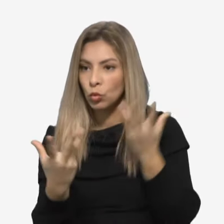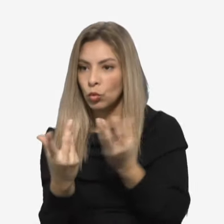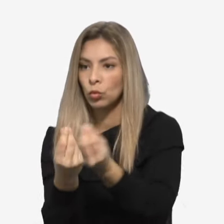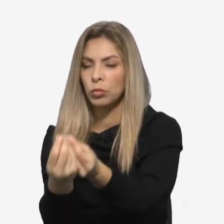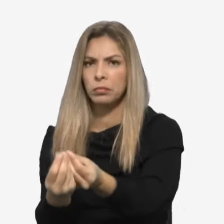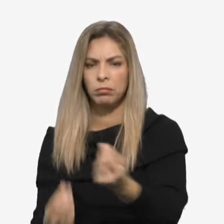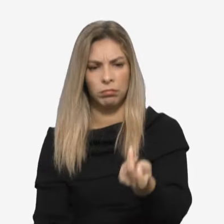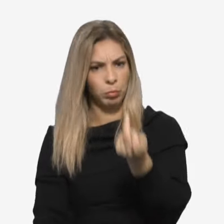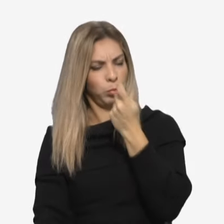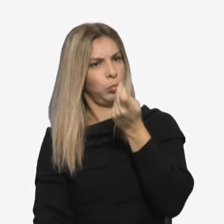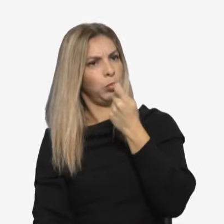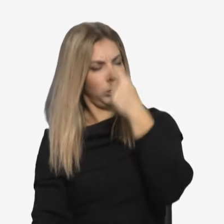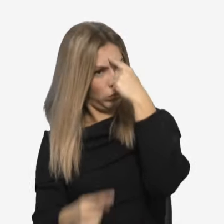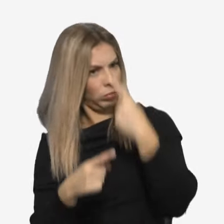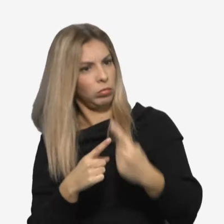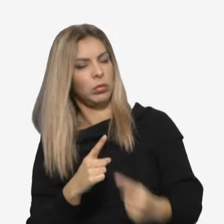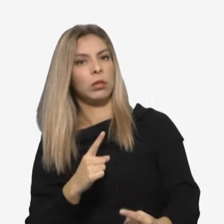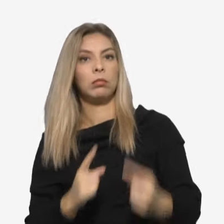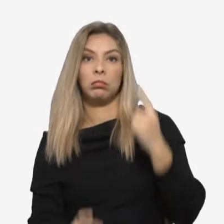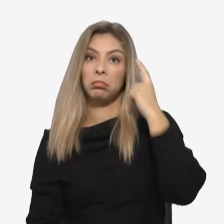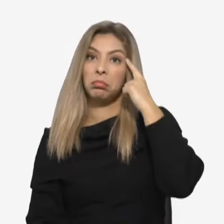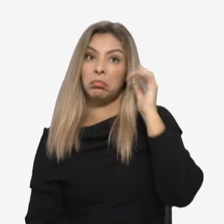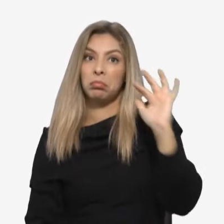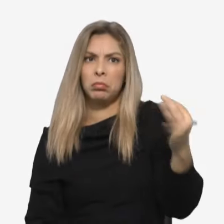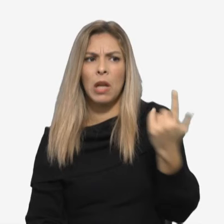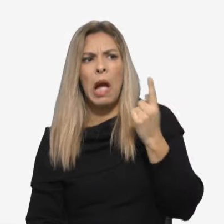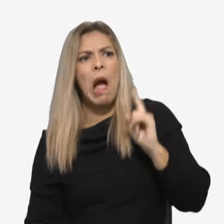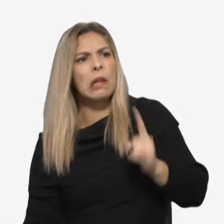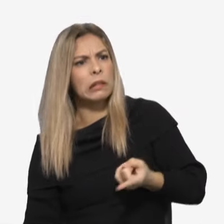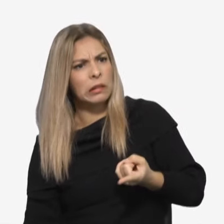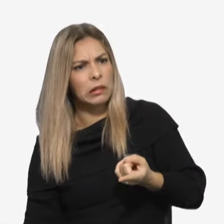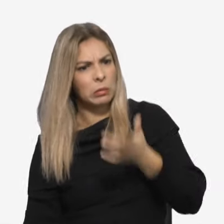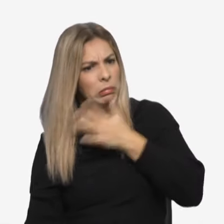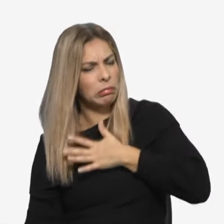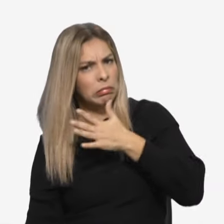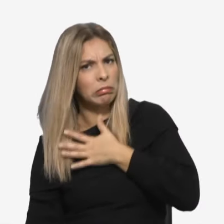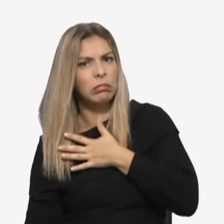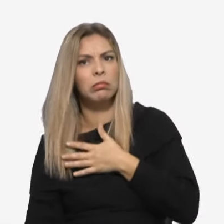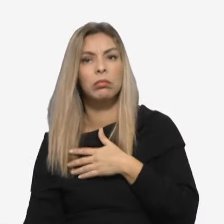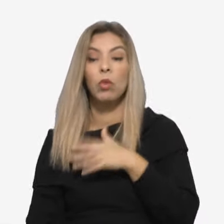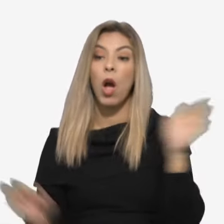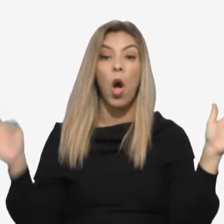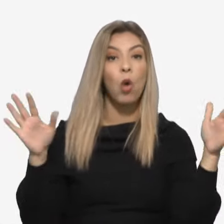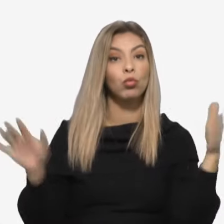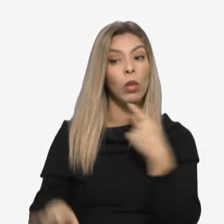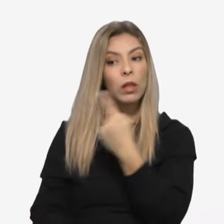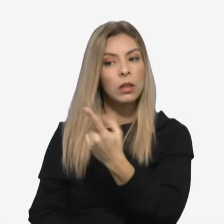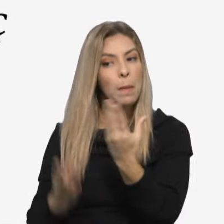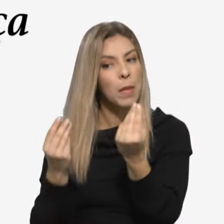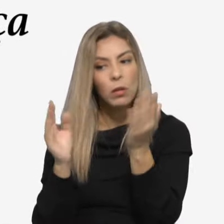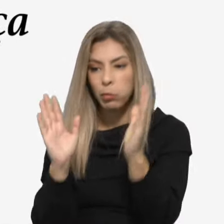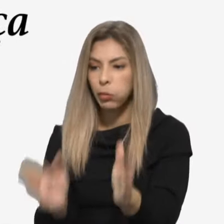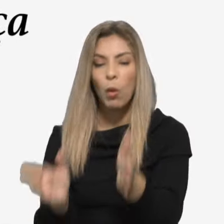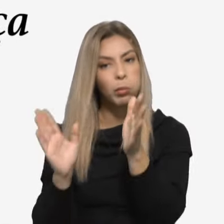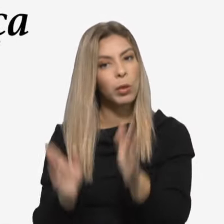com estas palavras e pensava que saudação seria aquela. Disse-lhe o anjo: Não temas, Maria,